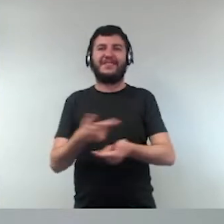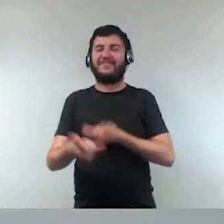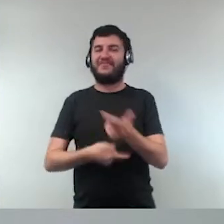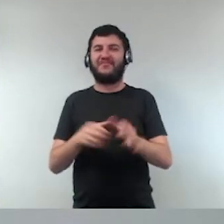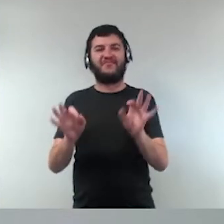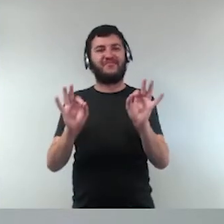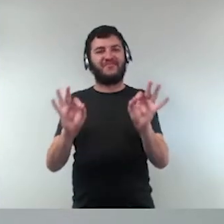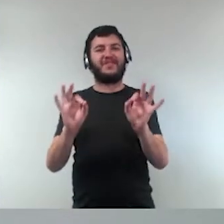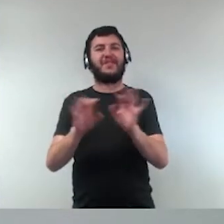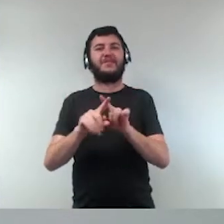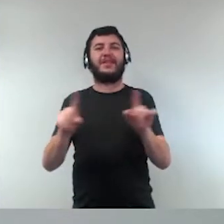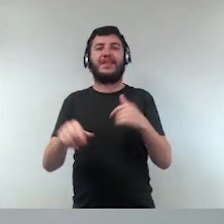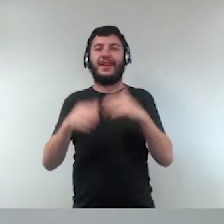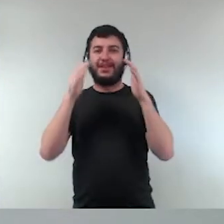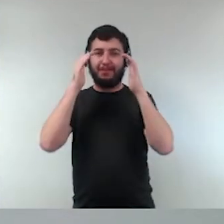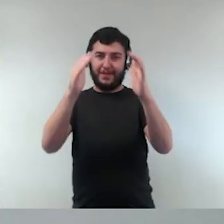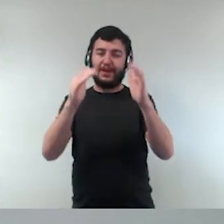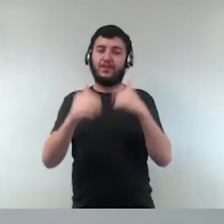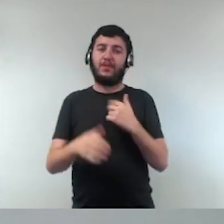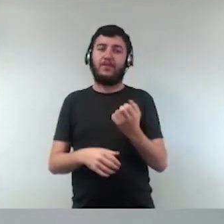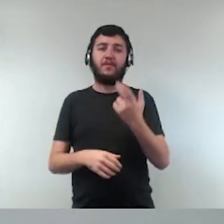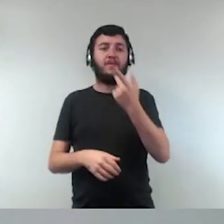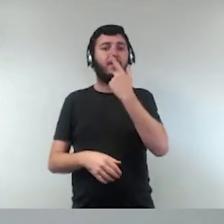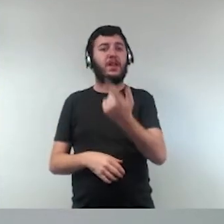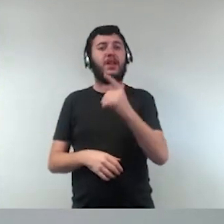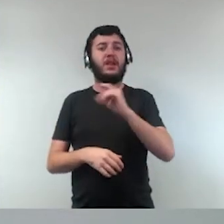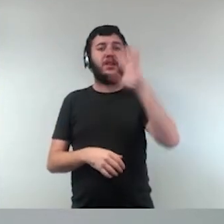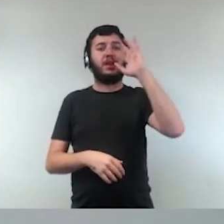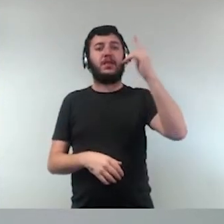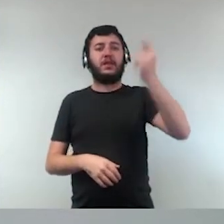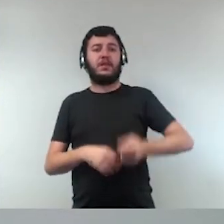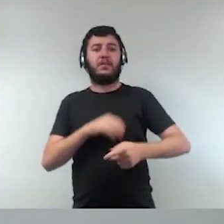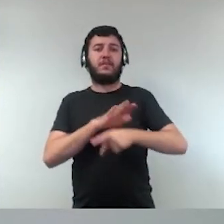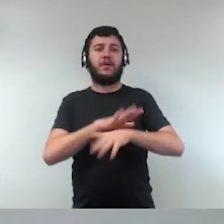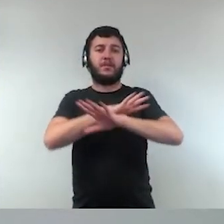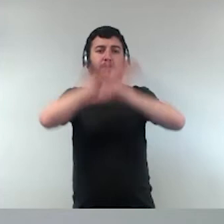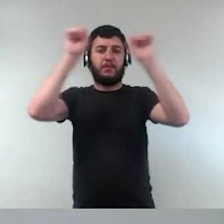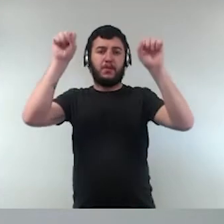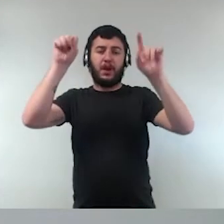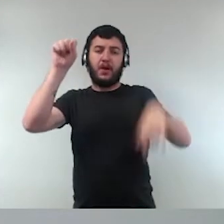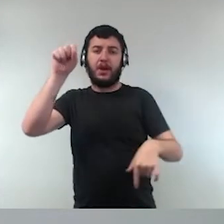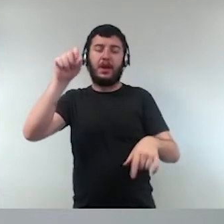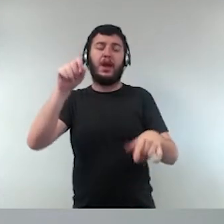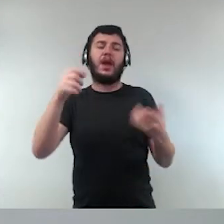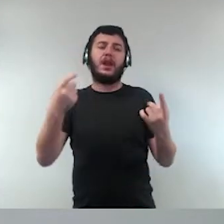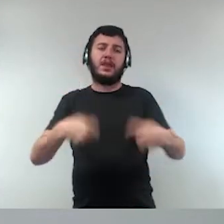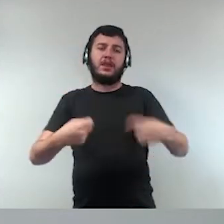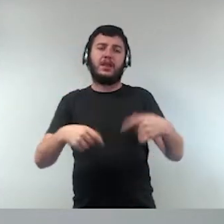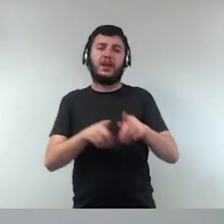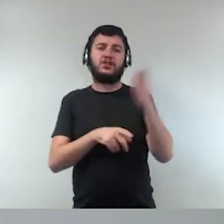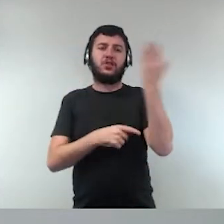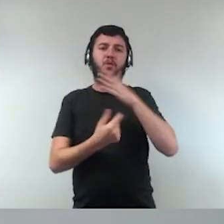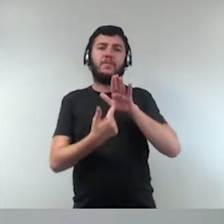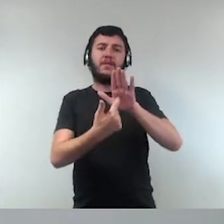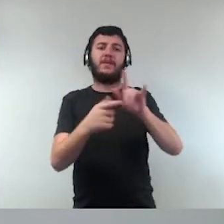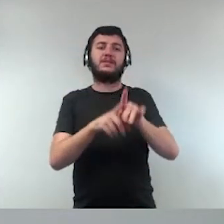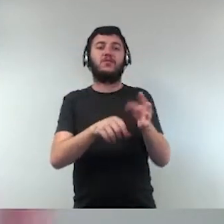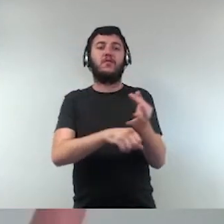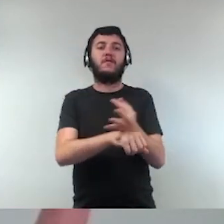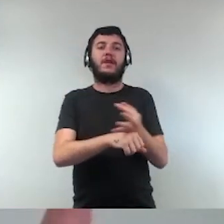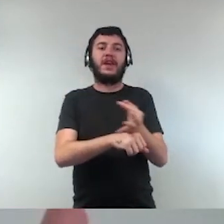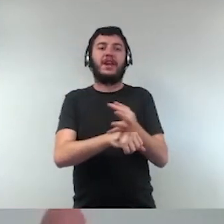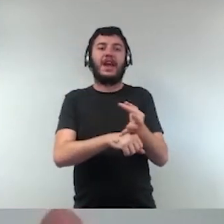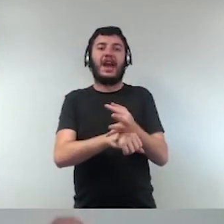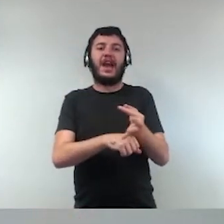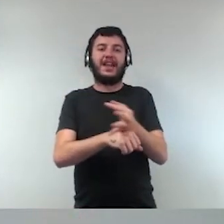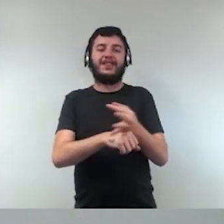mas vejam a decisão do tribunal quanto à necessidade de comprovação do feriado notório de Carnaval.